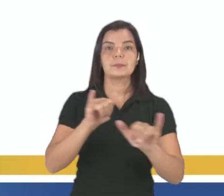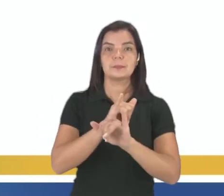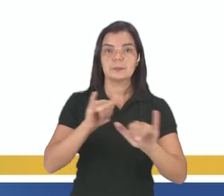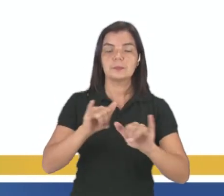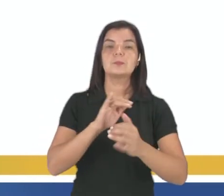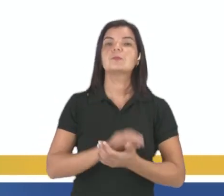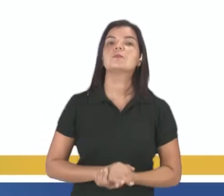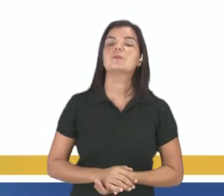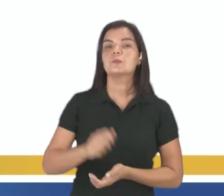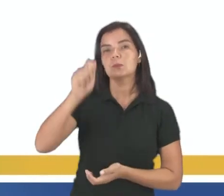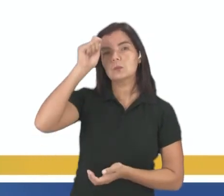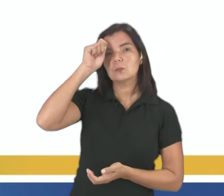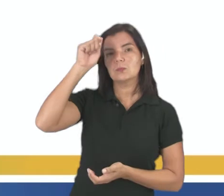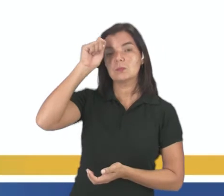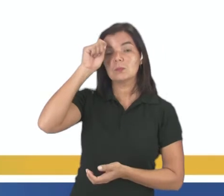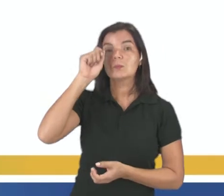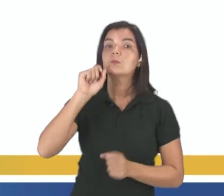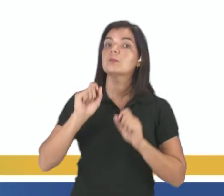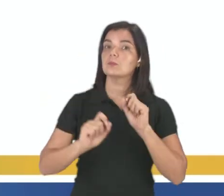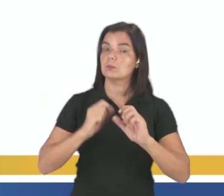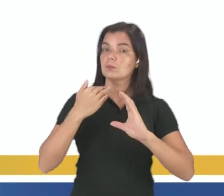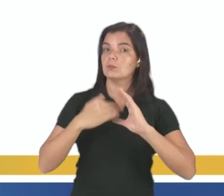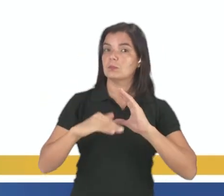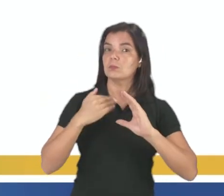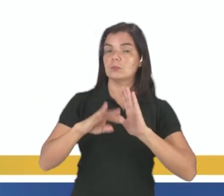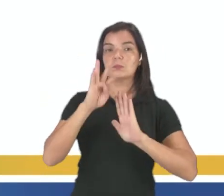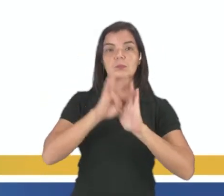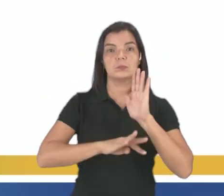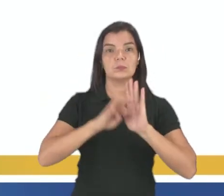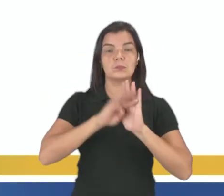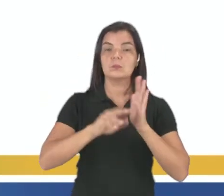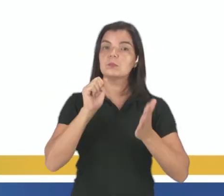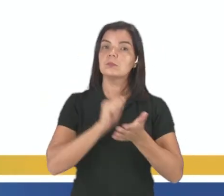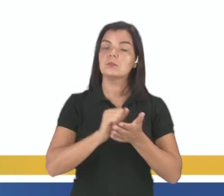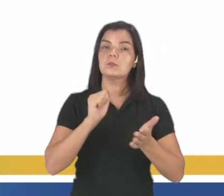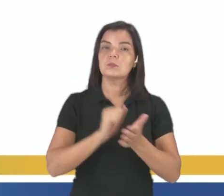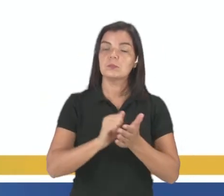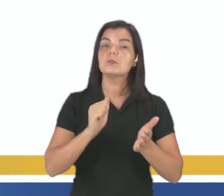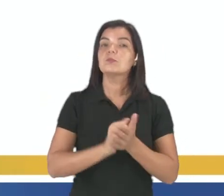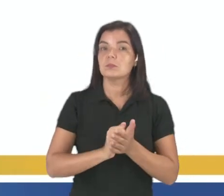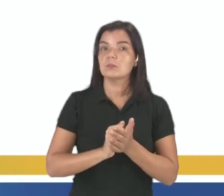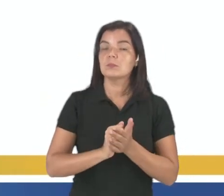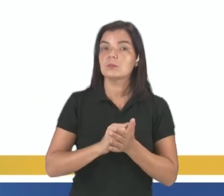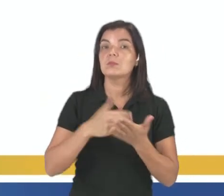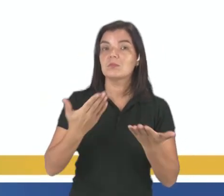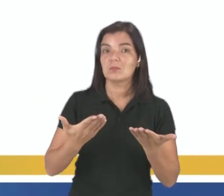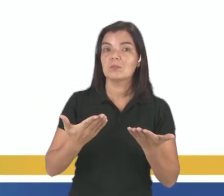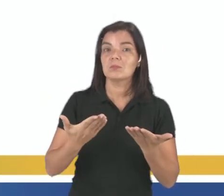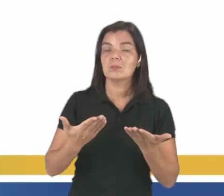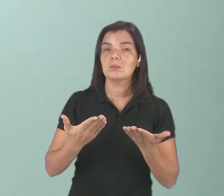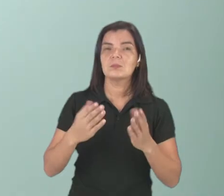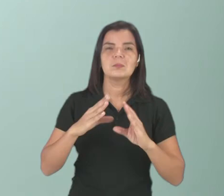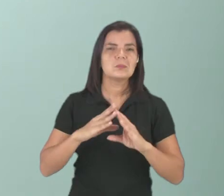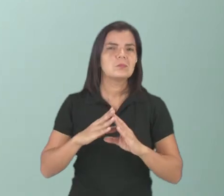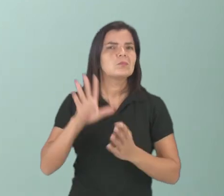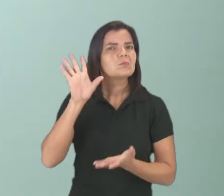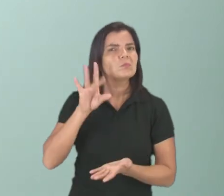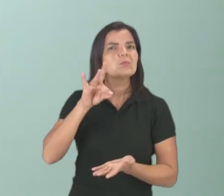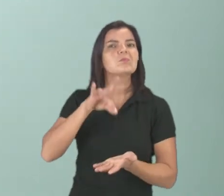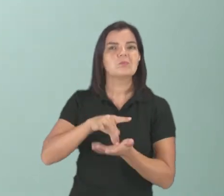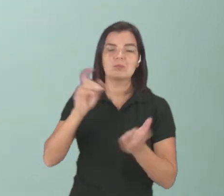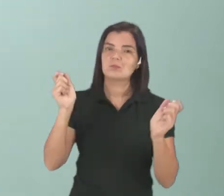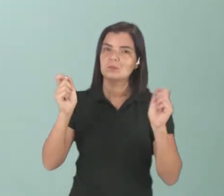informativo, o autor vai passar esse texto e vai escrever de uma forma da forma mais